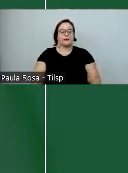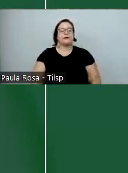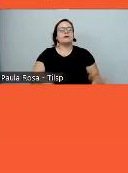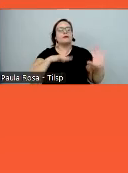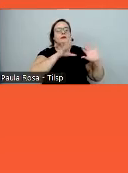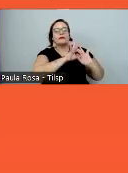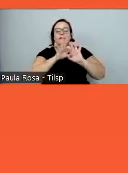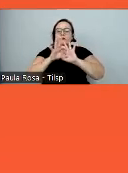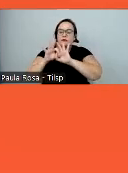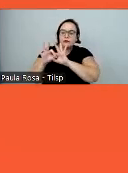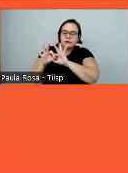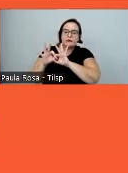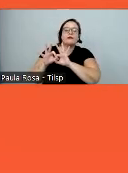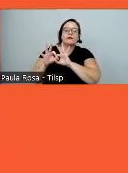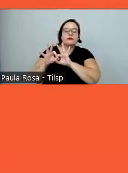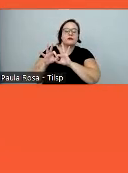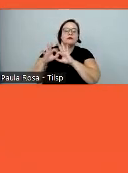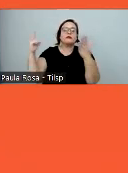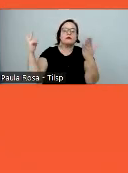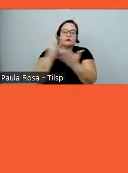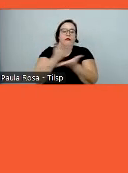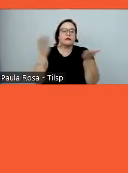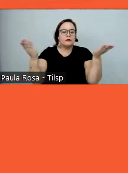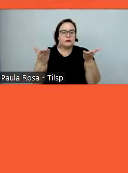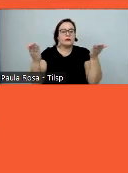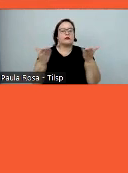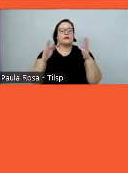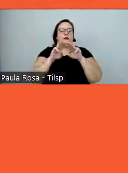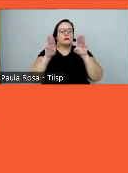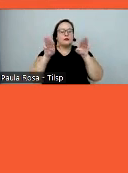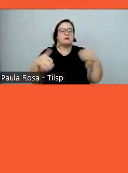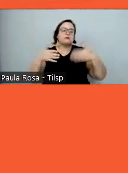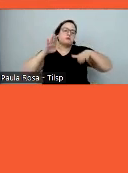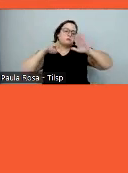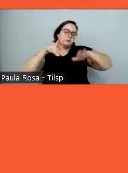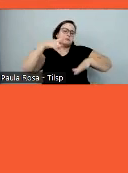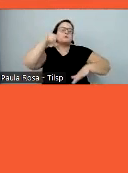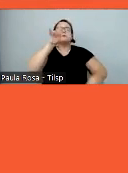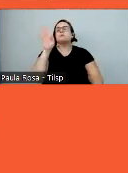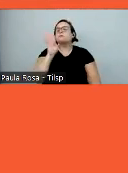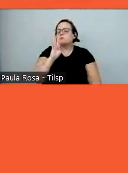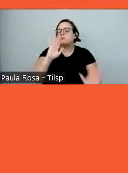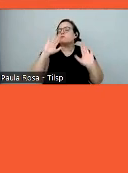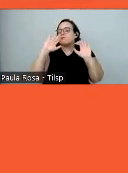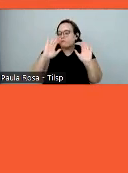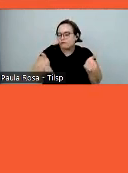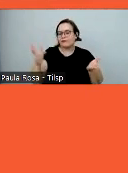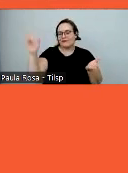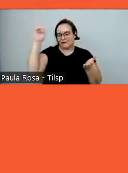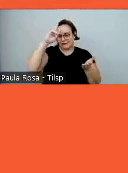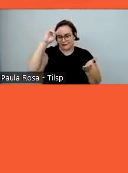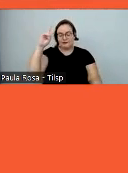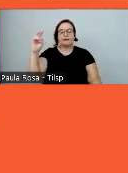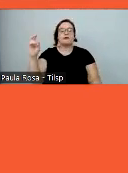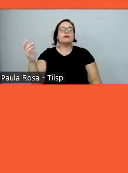para porque ocorreu recentemente no campo dos museus talvez alguns já estejam familiarizados com essa história recente mas